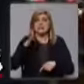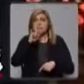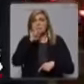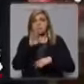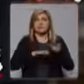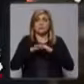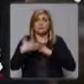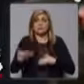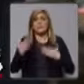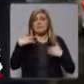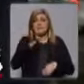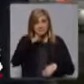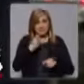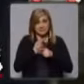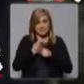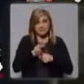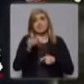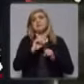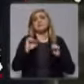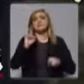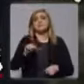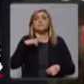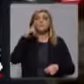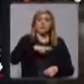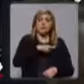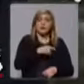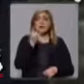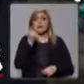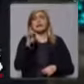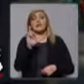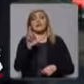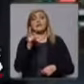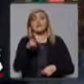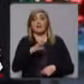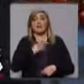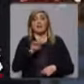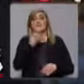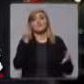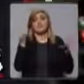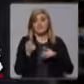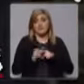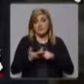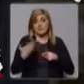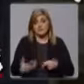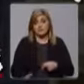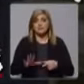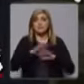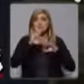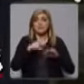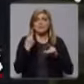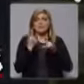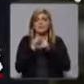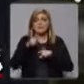Mas apesar deste discurso ou da ausência dele, Portugal e Irlanda são mesmo parte interessada. Um sucesso da Grécia e a obtenção de certas